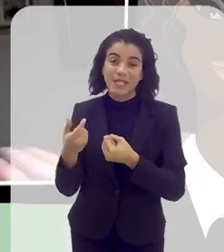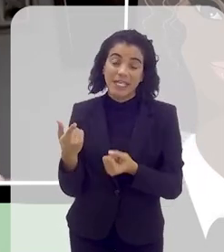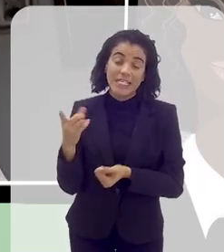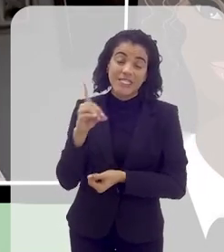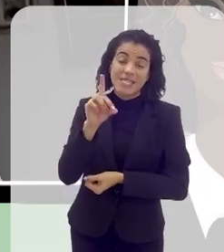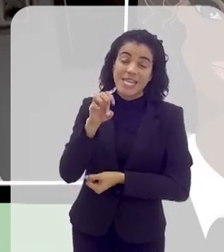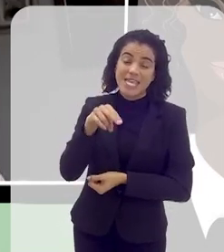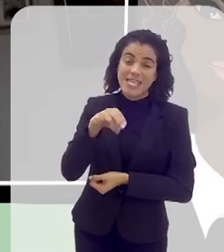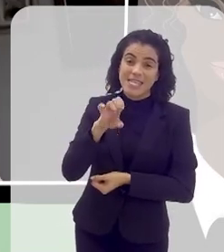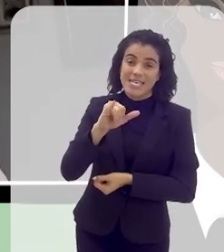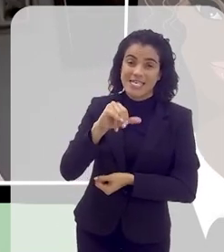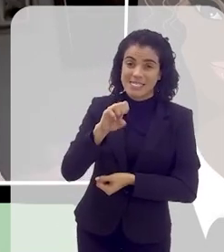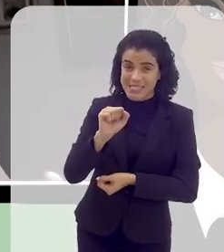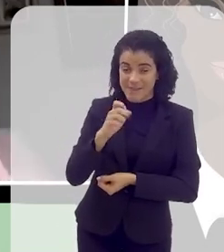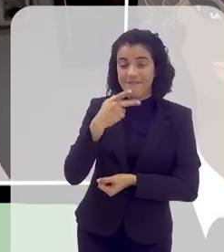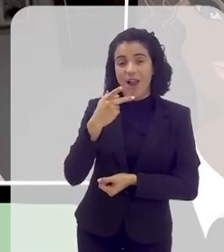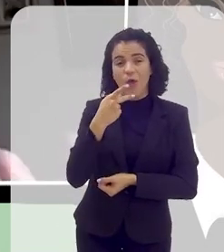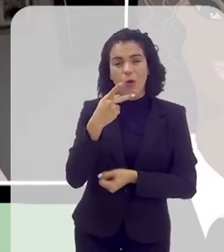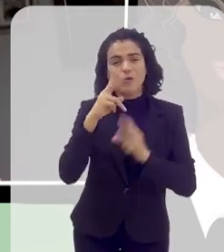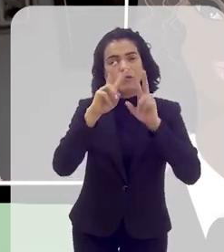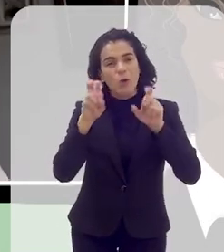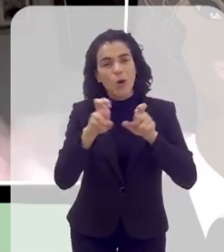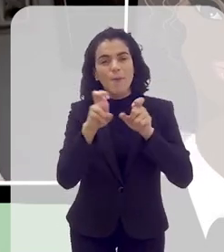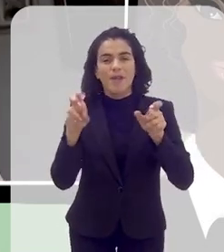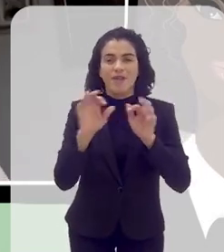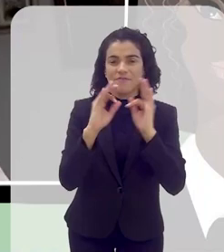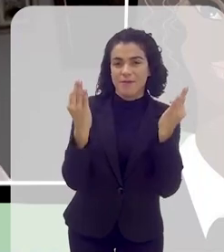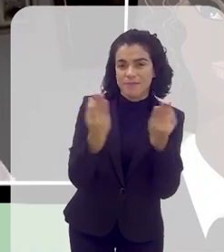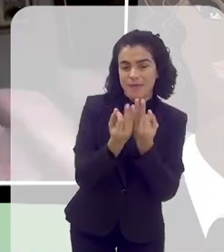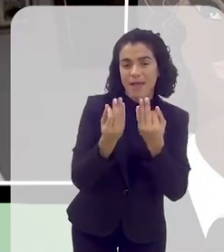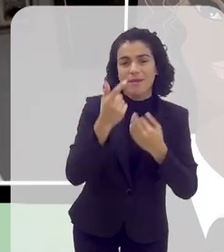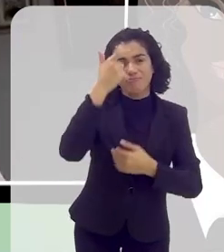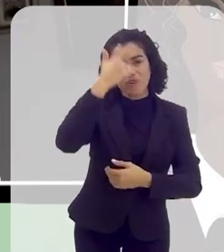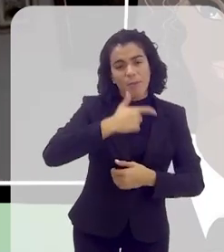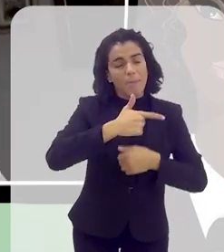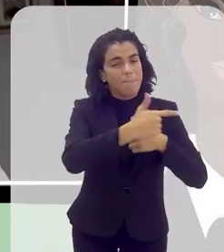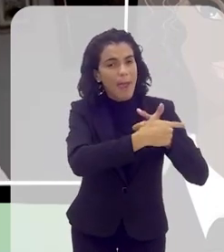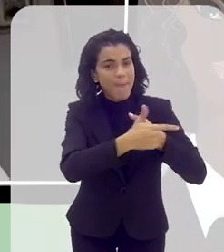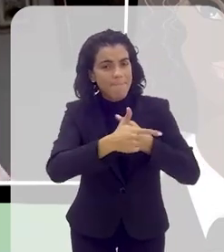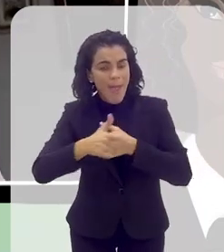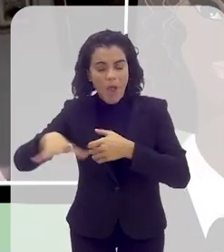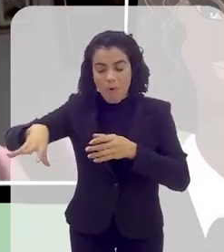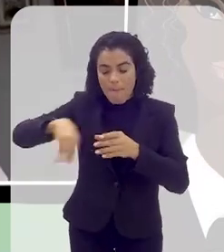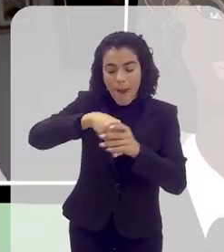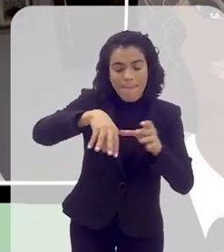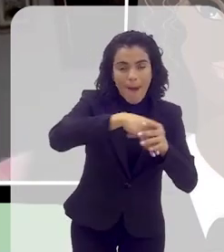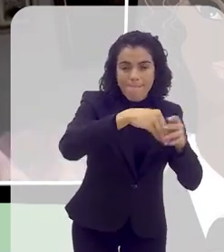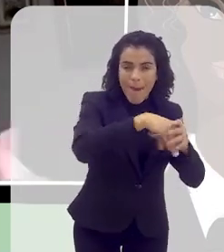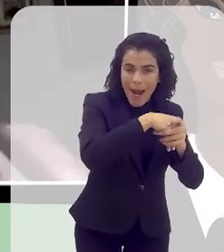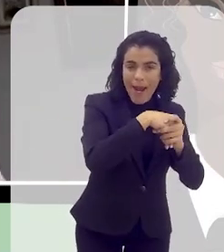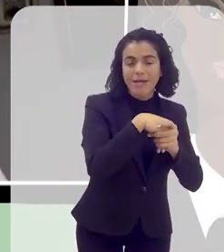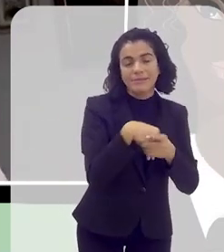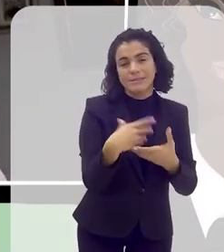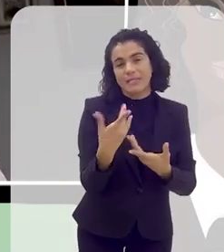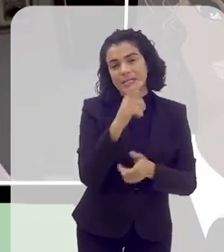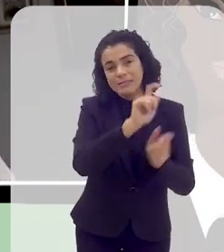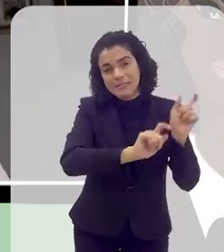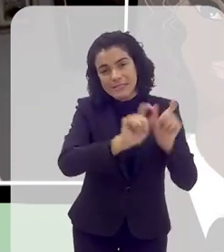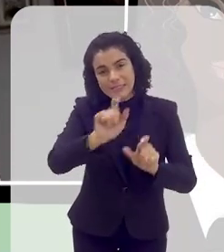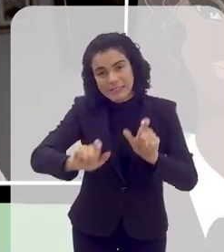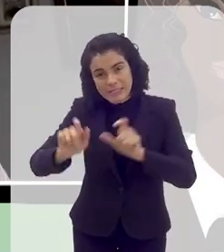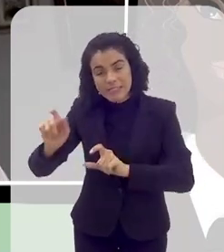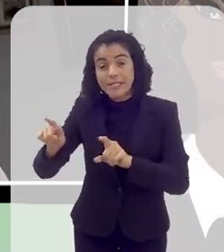e isso que a Denise falou da reconstituição familiar, dos papéis, né, de agregar essas funções